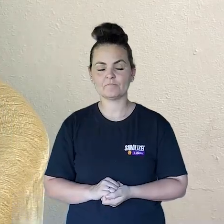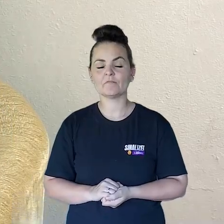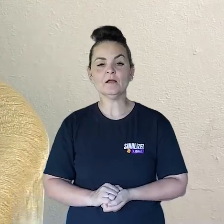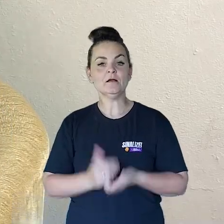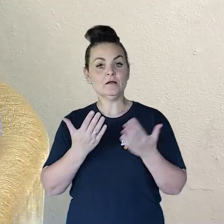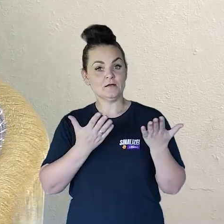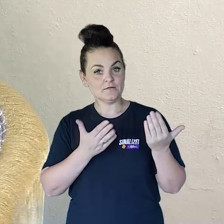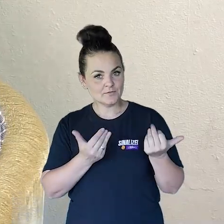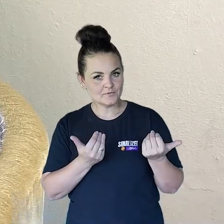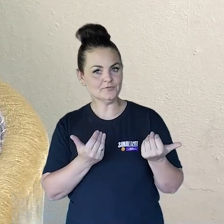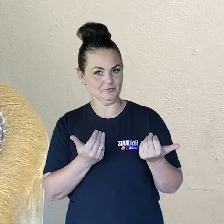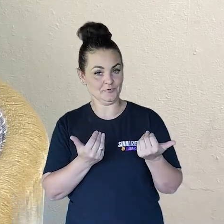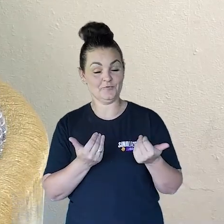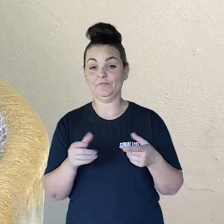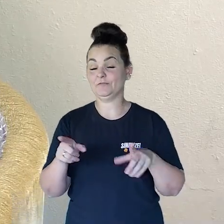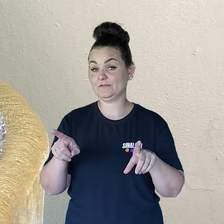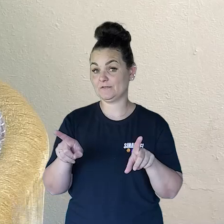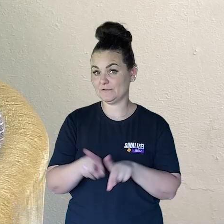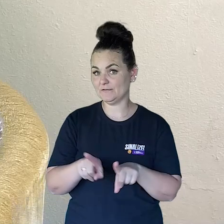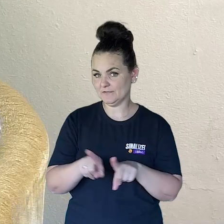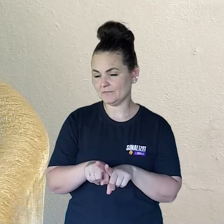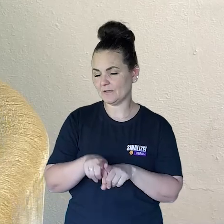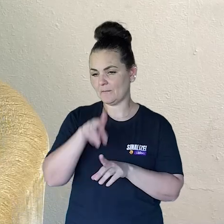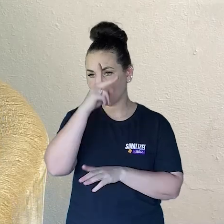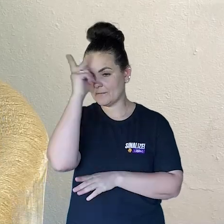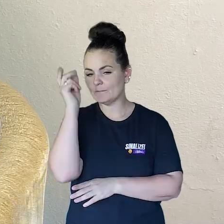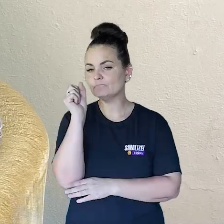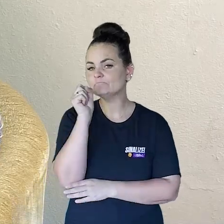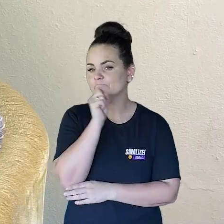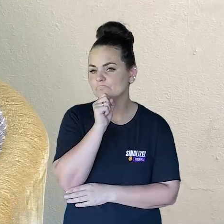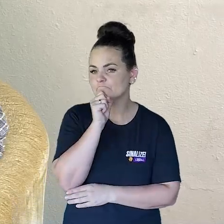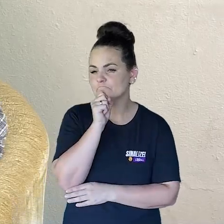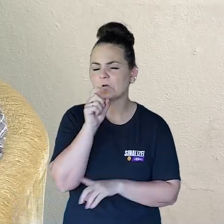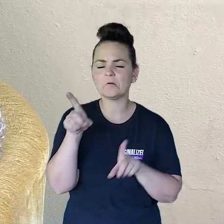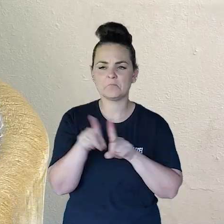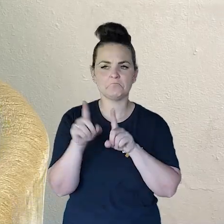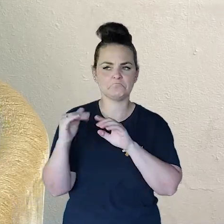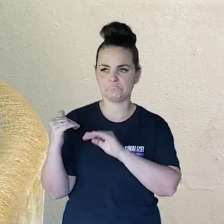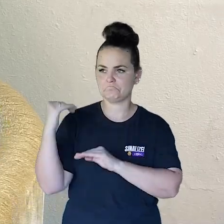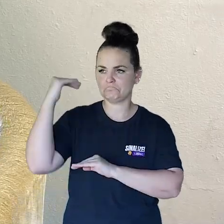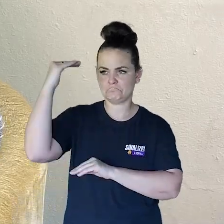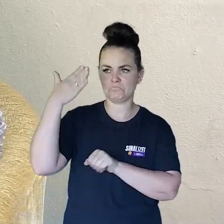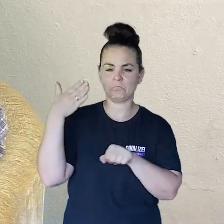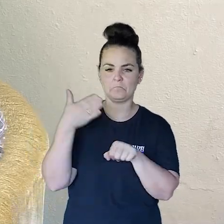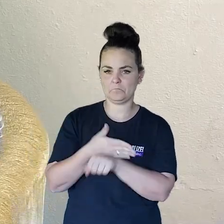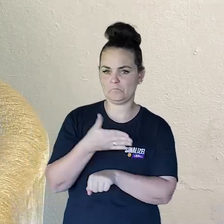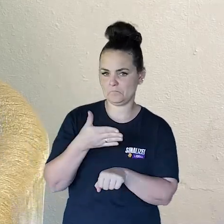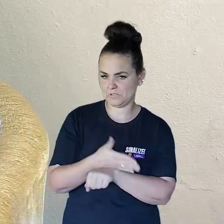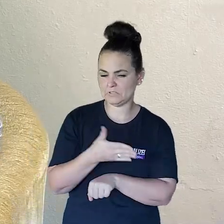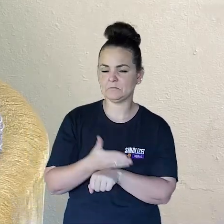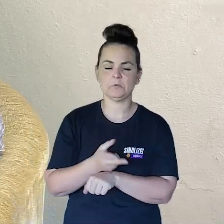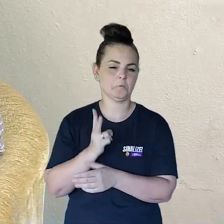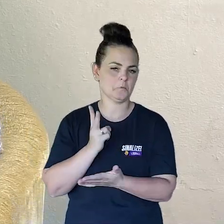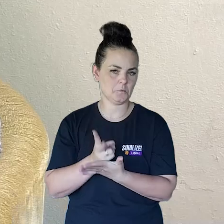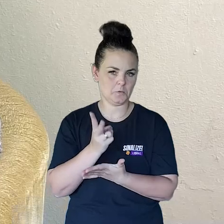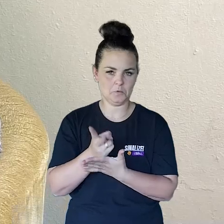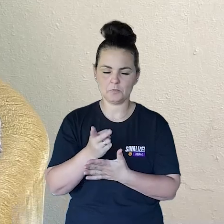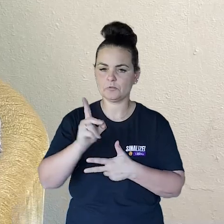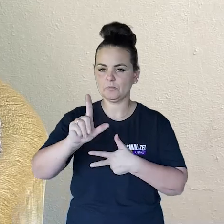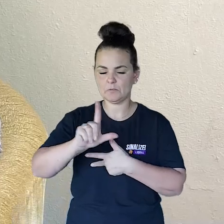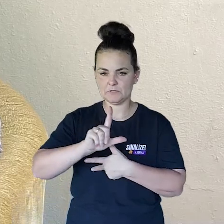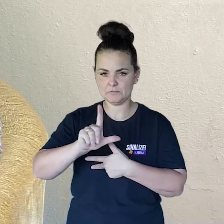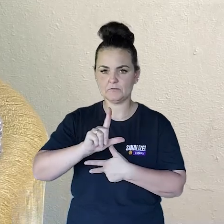os jovens como as pessoas mais de idade, enfim, os mais adultos que participaram ou participam